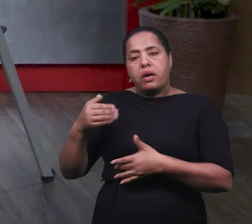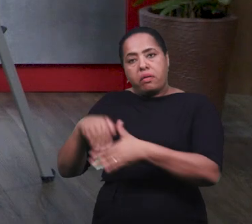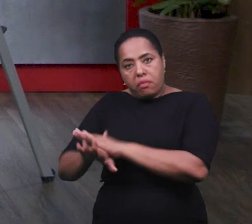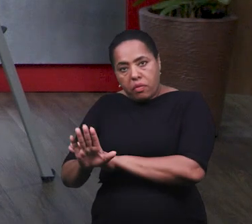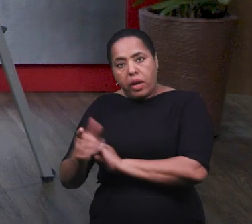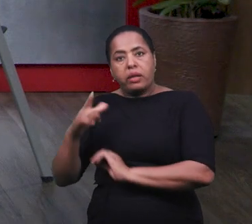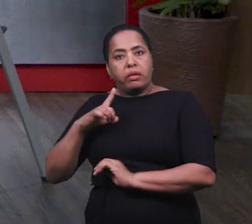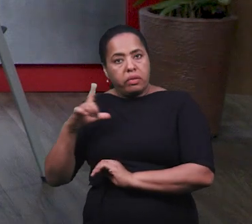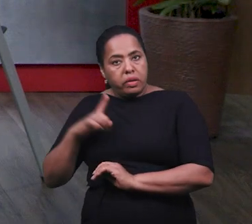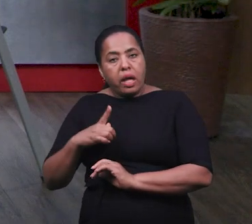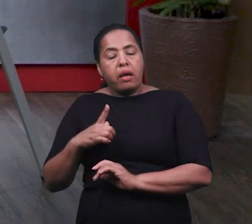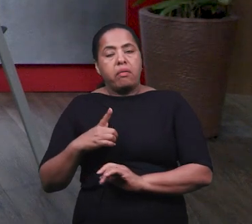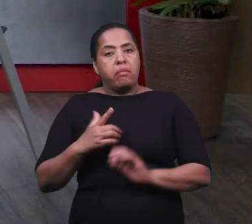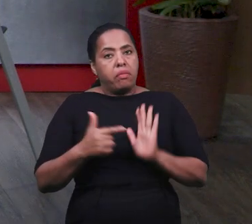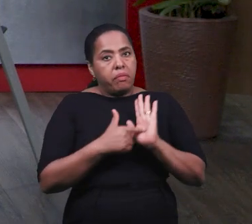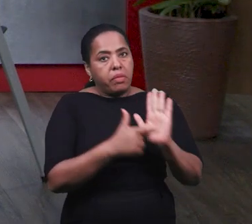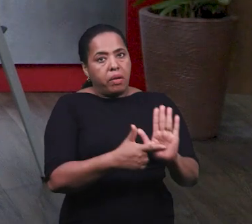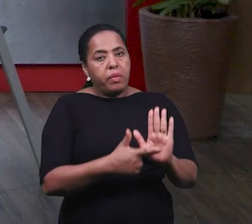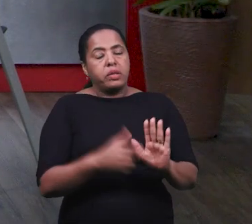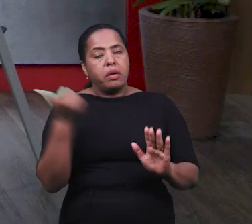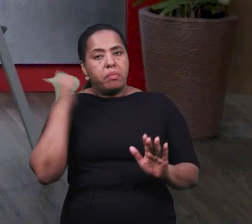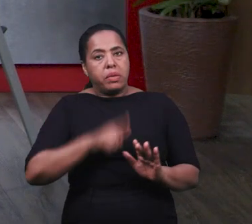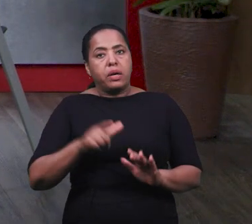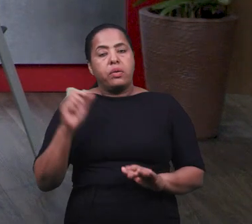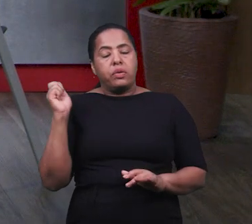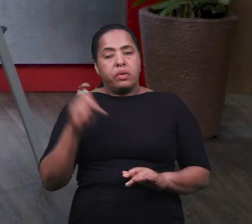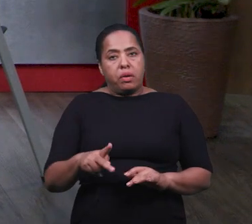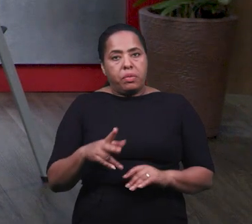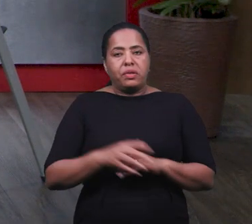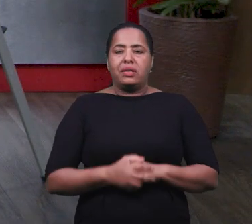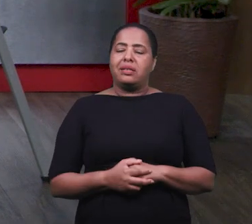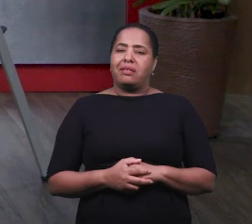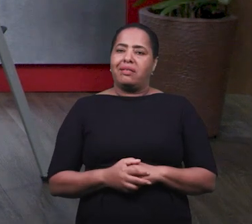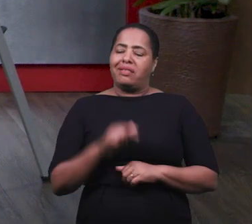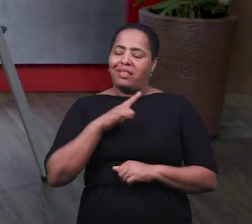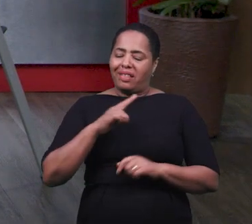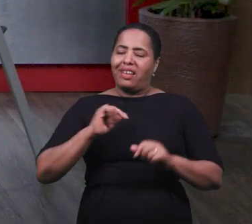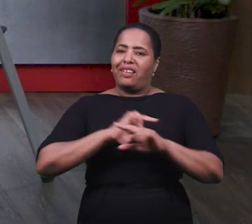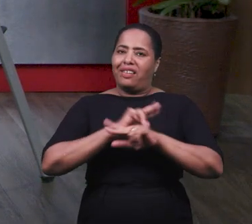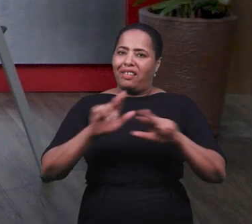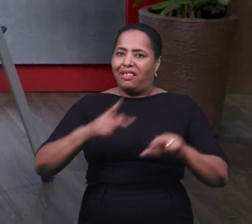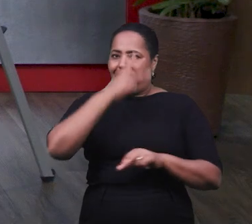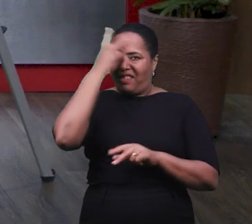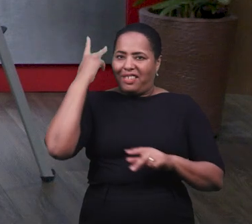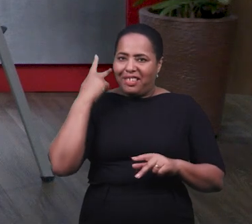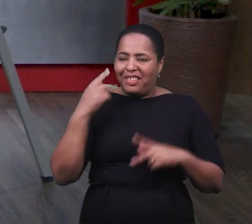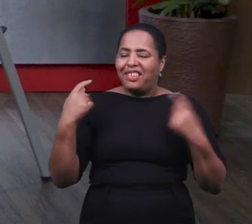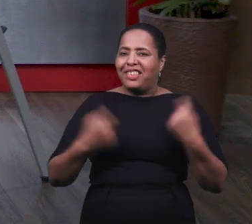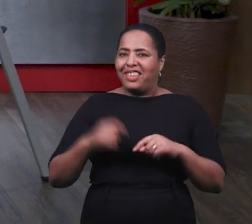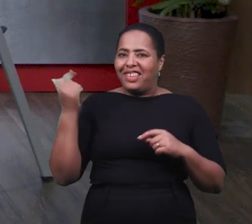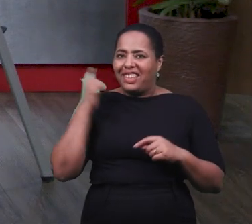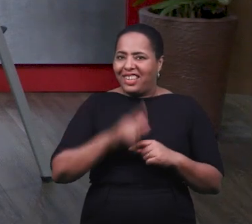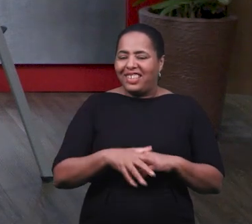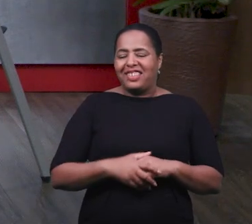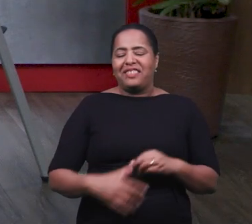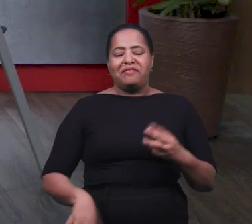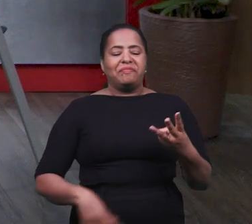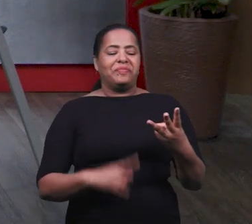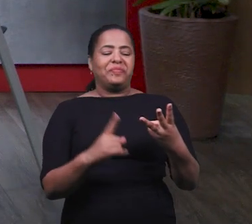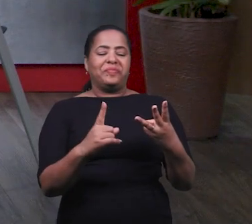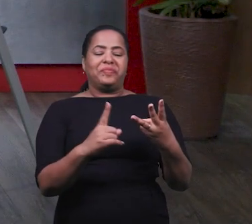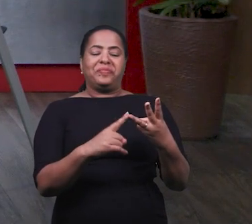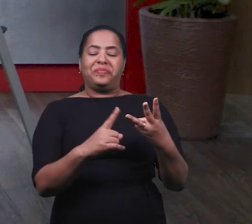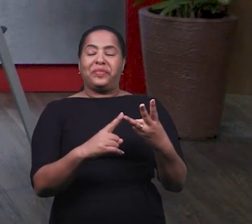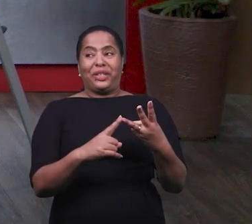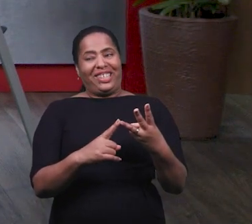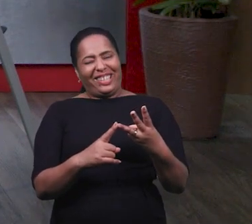com certeza tem, né? Muitas pessoas que precisam. E a senhora ia falar sobre a terceira situação. Mas aqui,